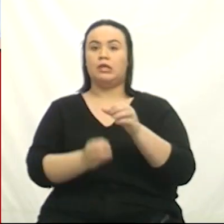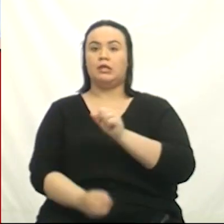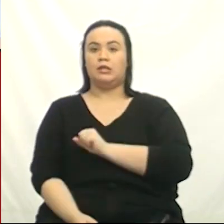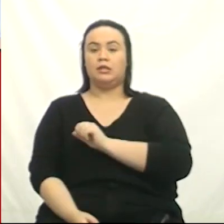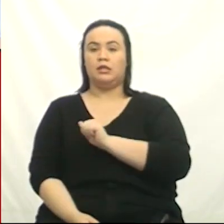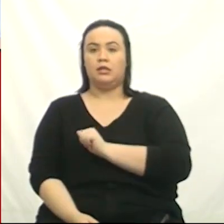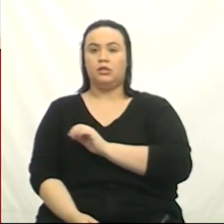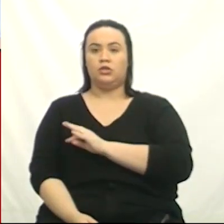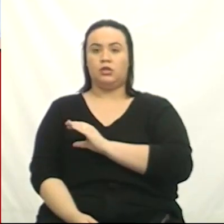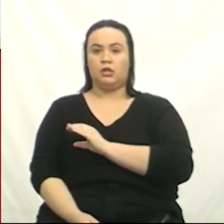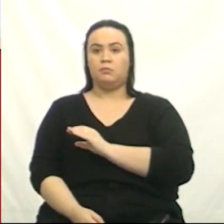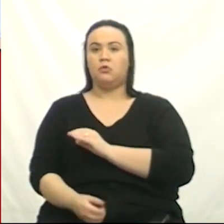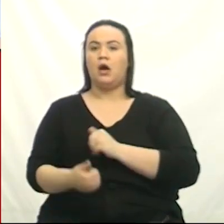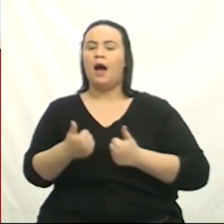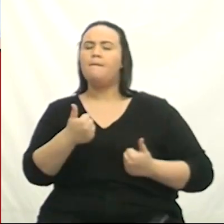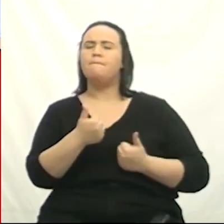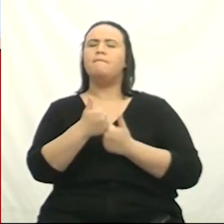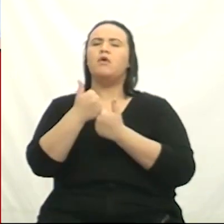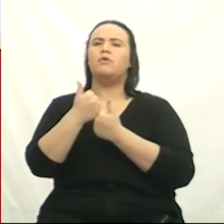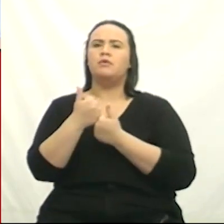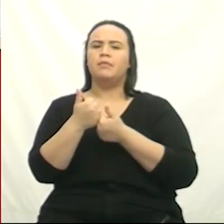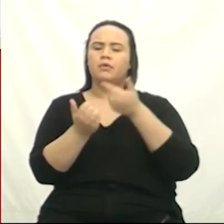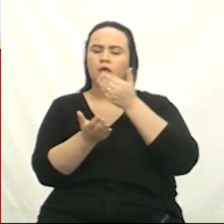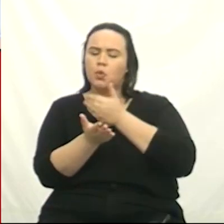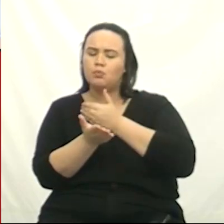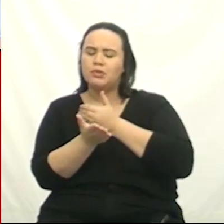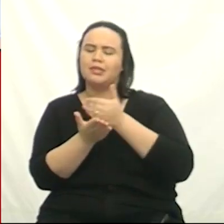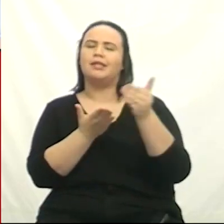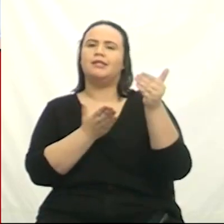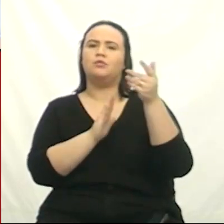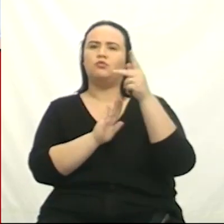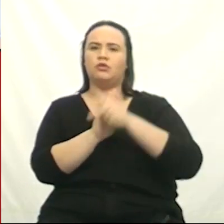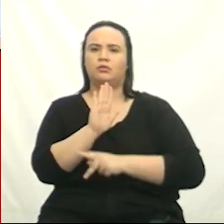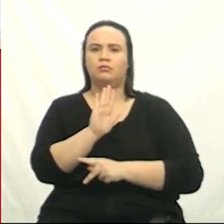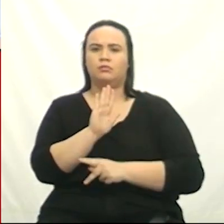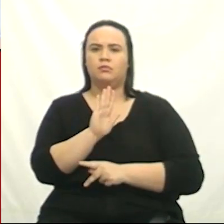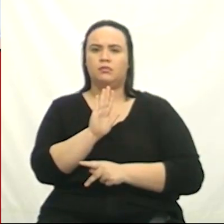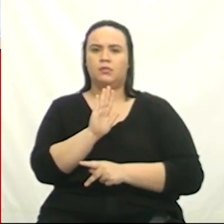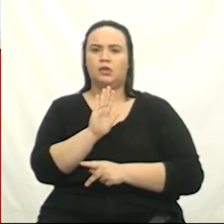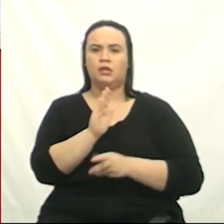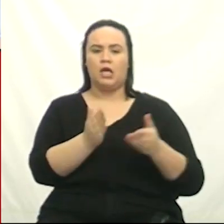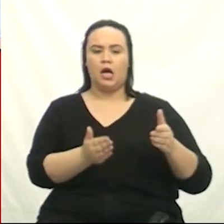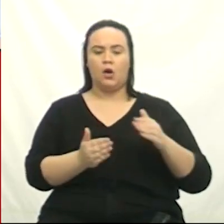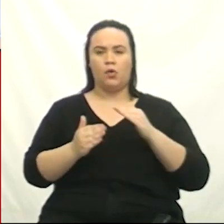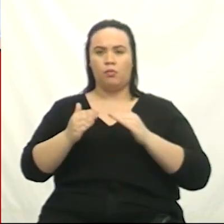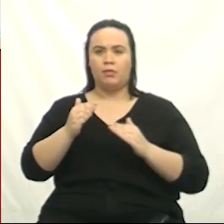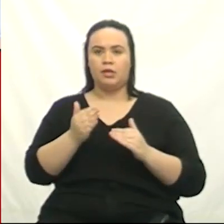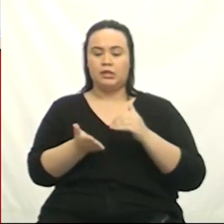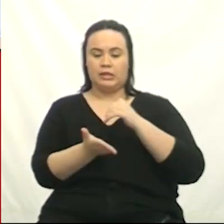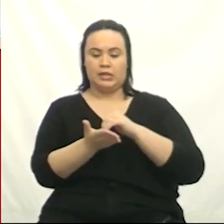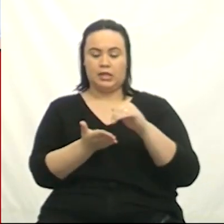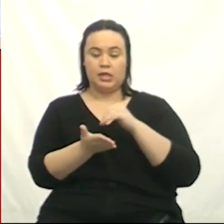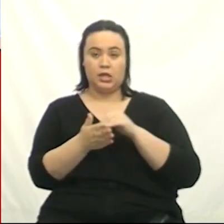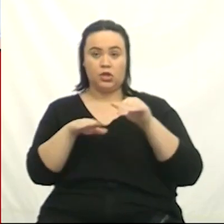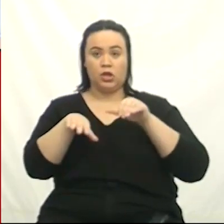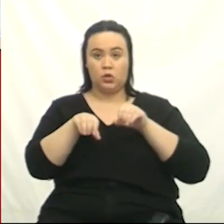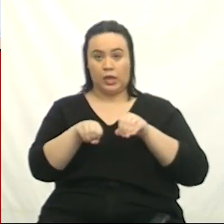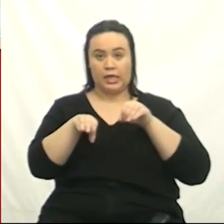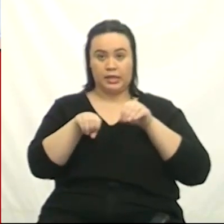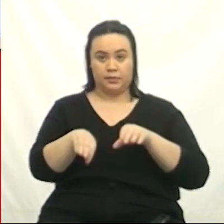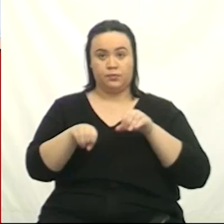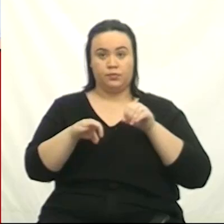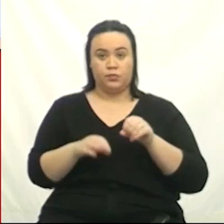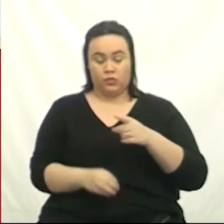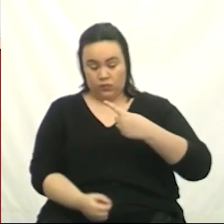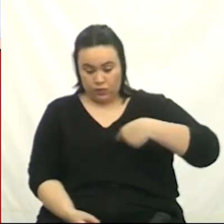por todo o apoio e por ter iniciado a questão da robótica com a Secretaria de Educação. Porque vocês